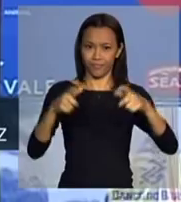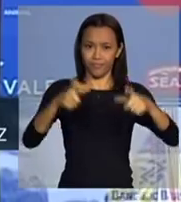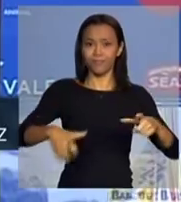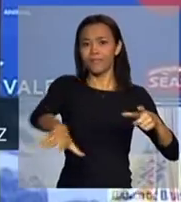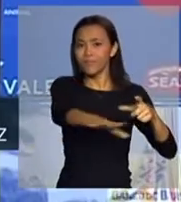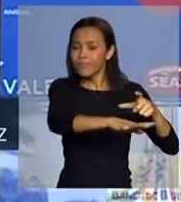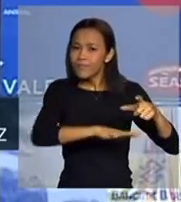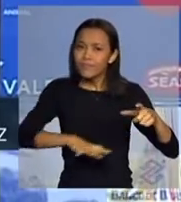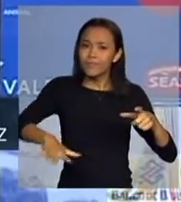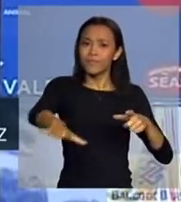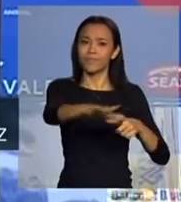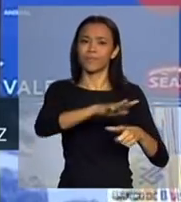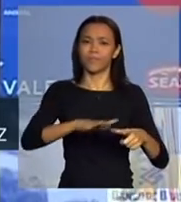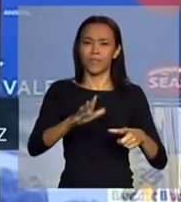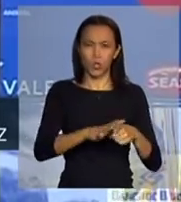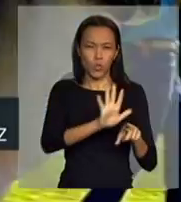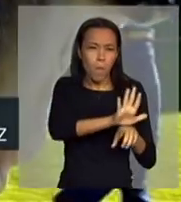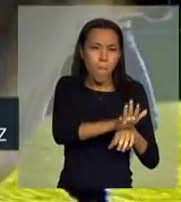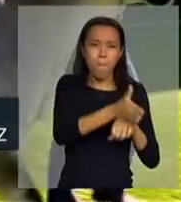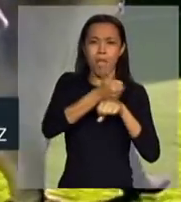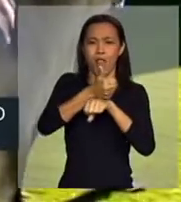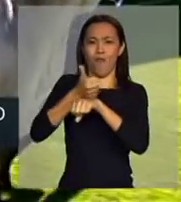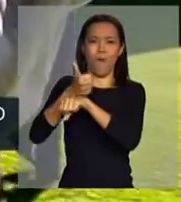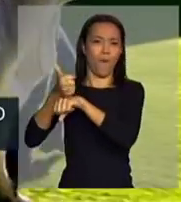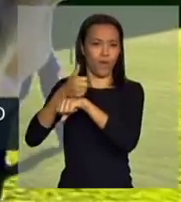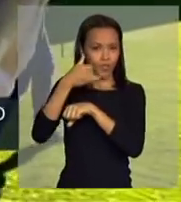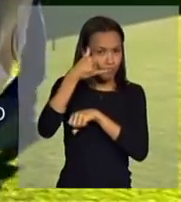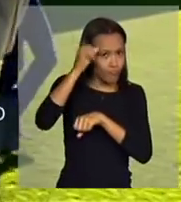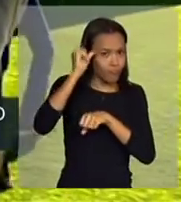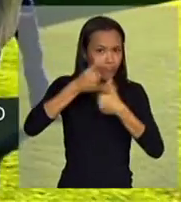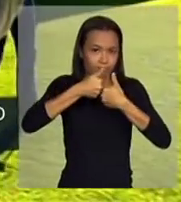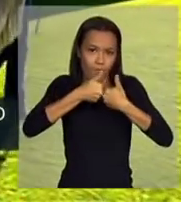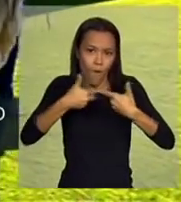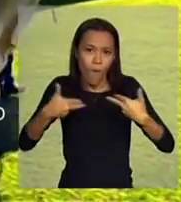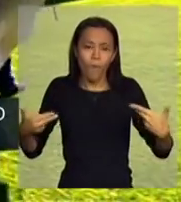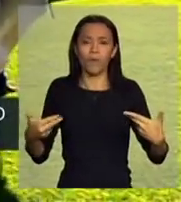mais puros e melhores exemplares das raças zebuínas, as mais